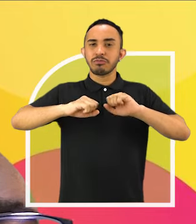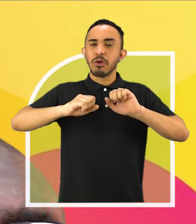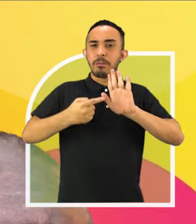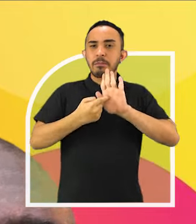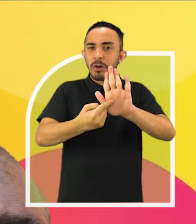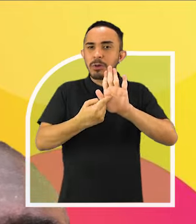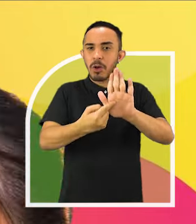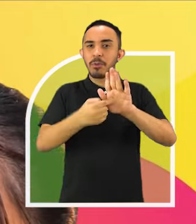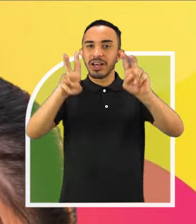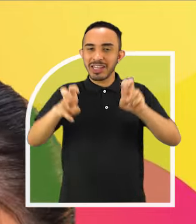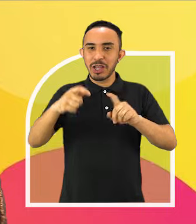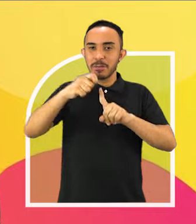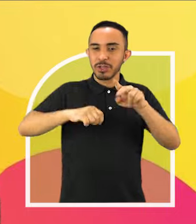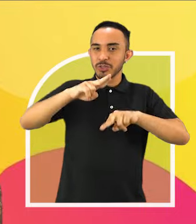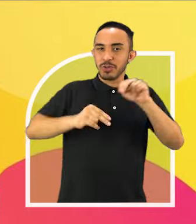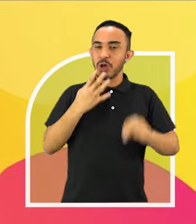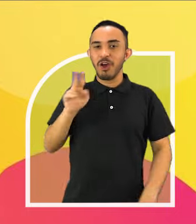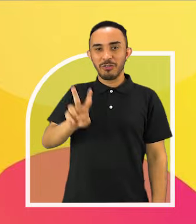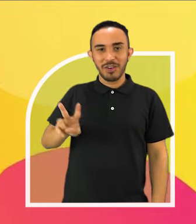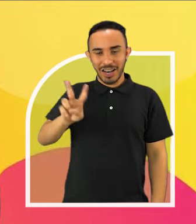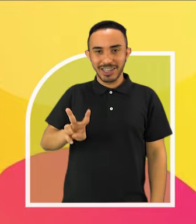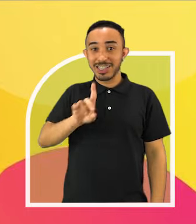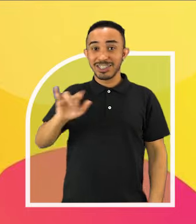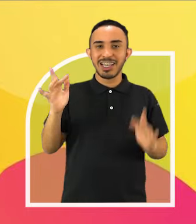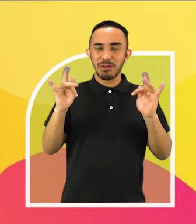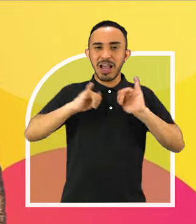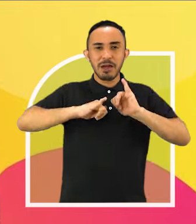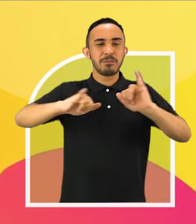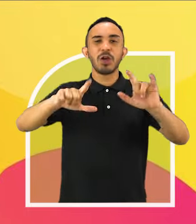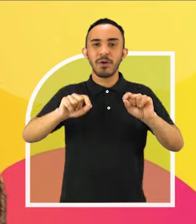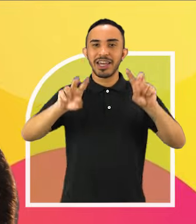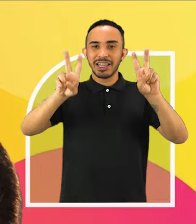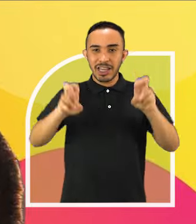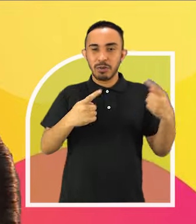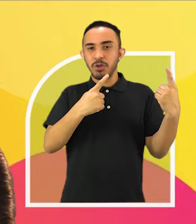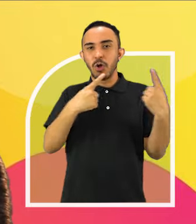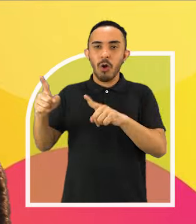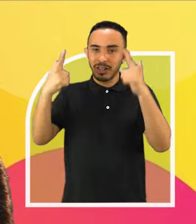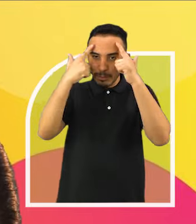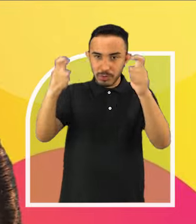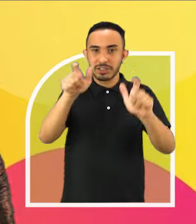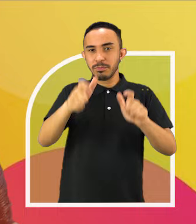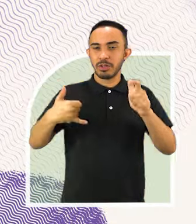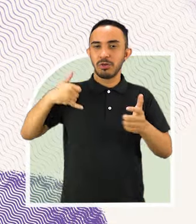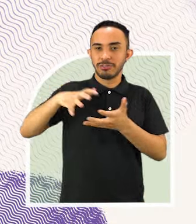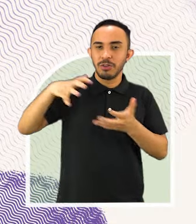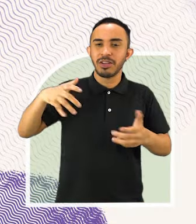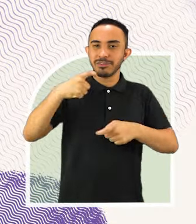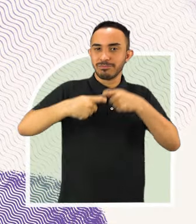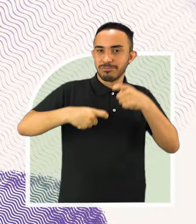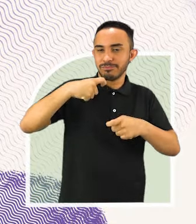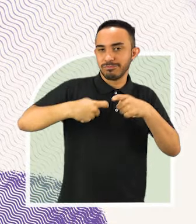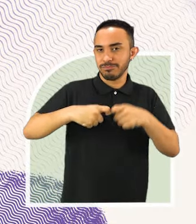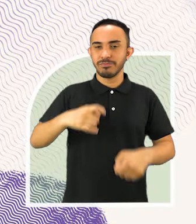campanhas pelo Junho Violeta. Por exemplo, no Dia dos Namorados, uma das campanhas do Junho Violeta foi o combate contra preconceitos com relação à vivência sexual e amorosa de